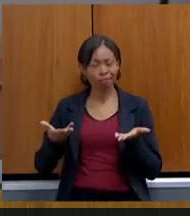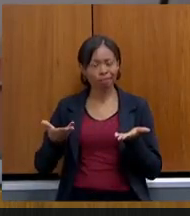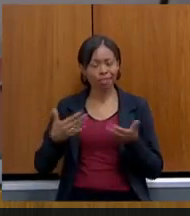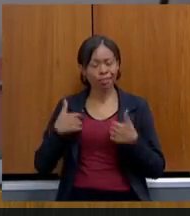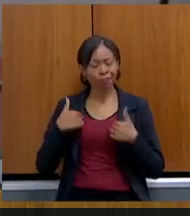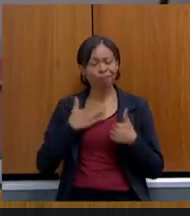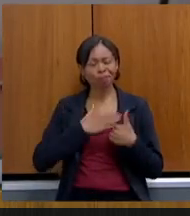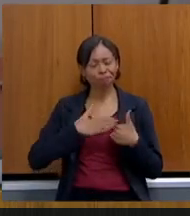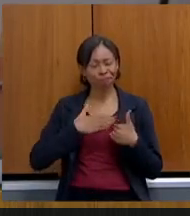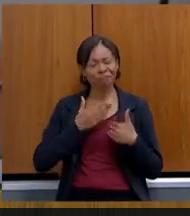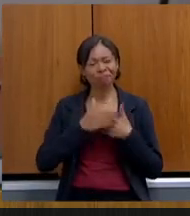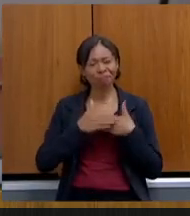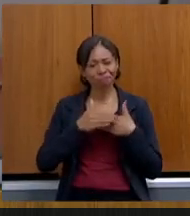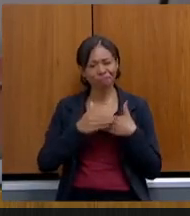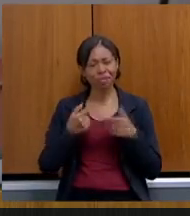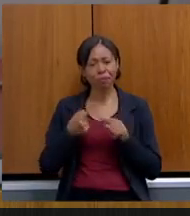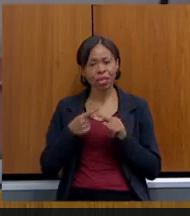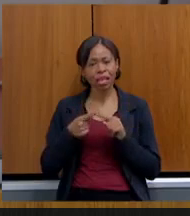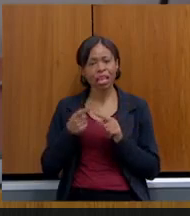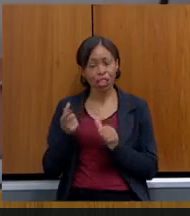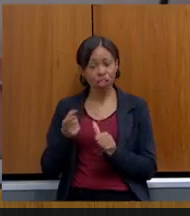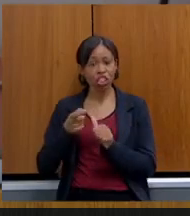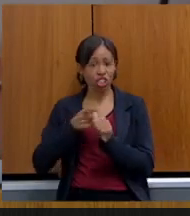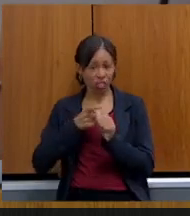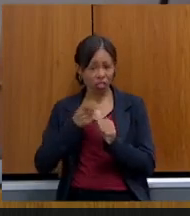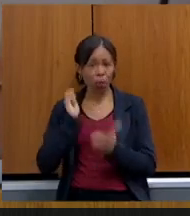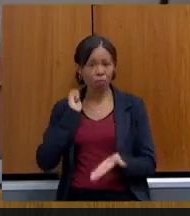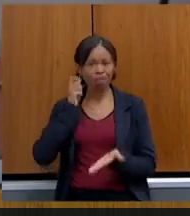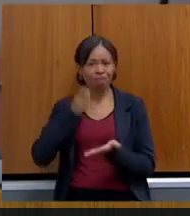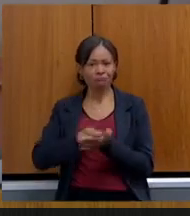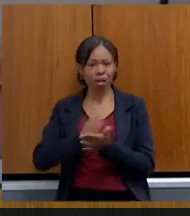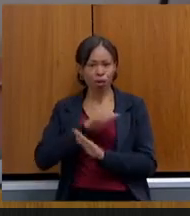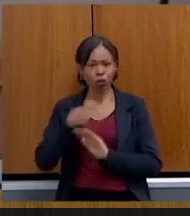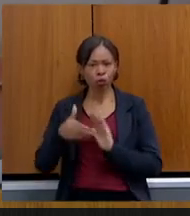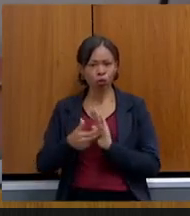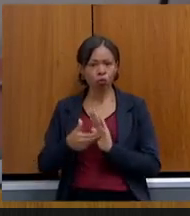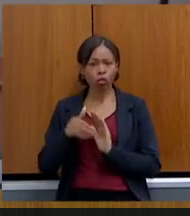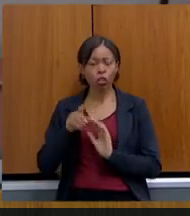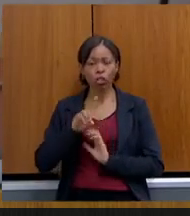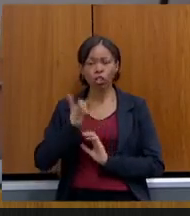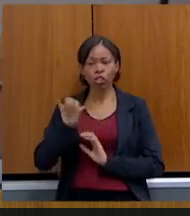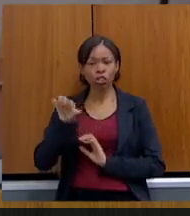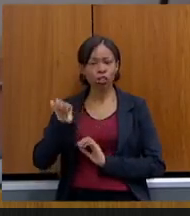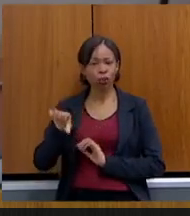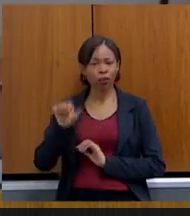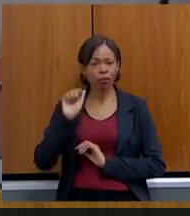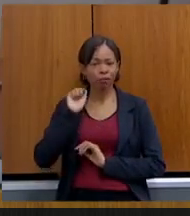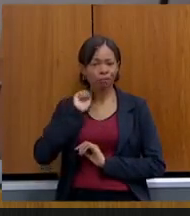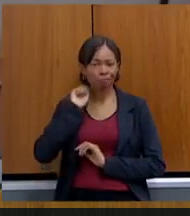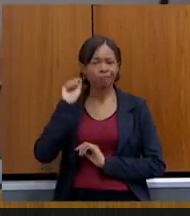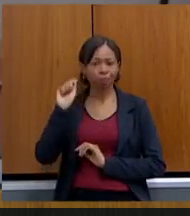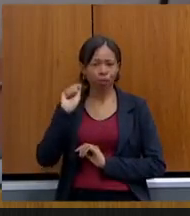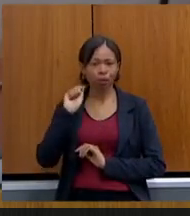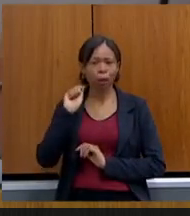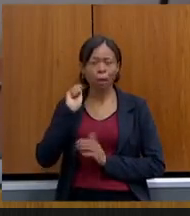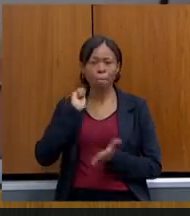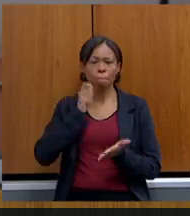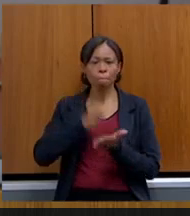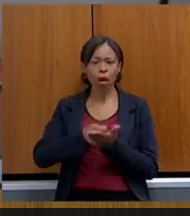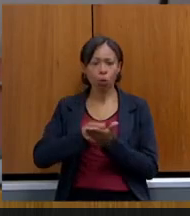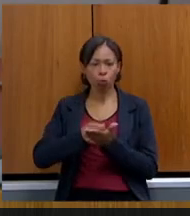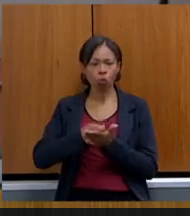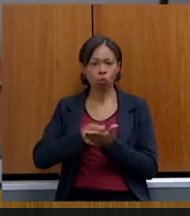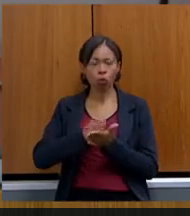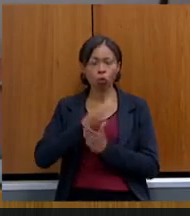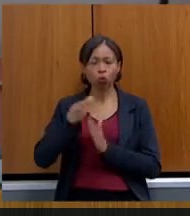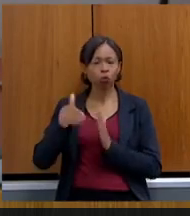orgulho que tá essa dívida e no dia nove do quatro desse ano conseguiu concluir o 13º é do ano anterior